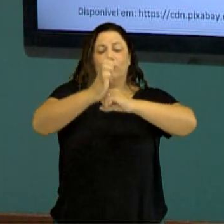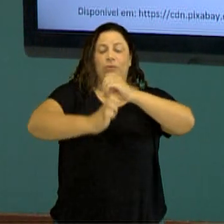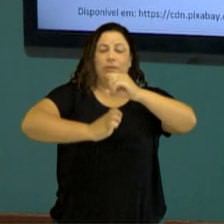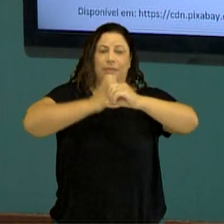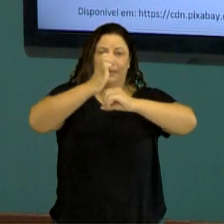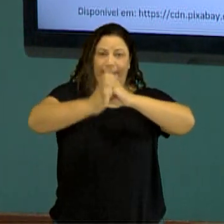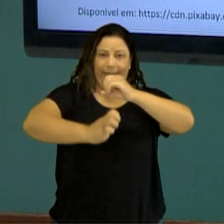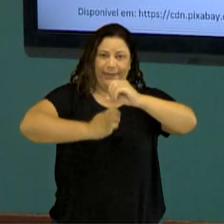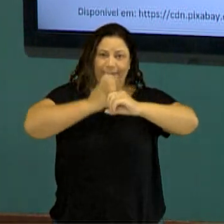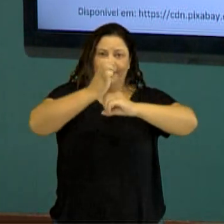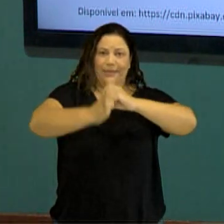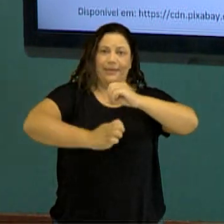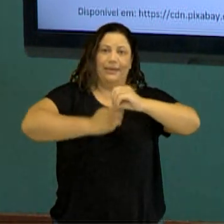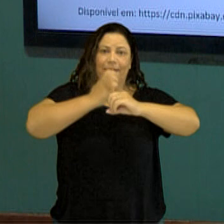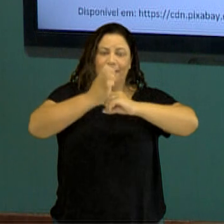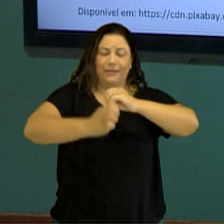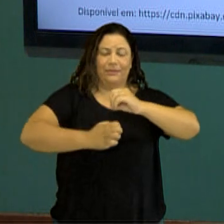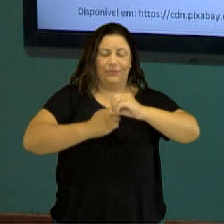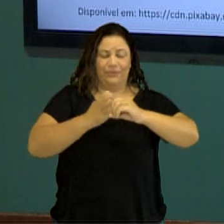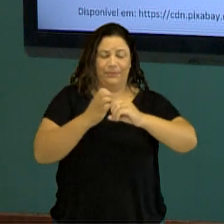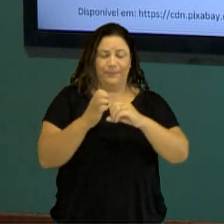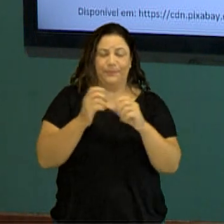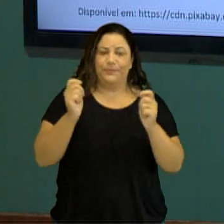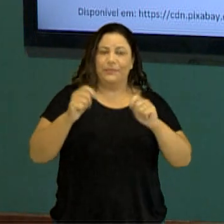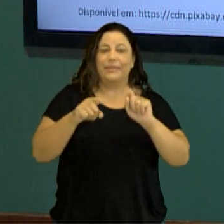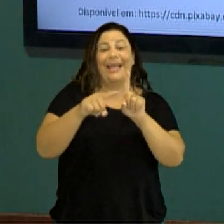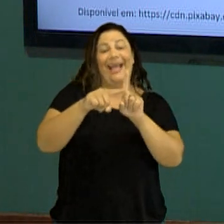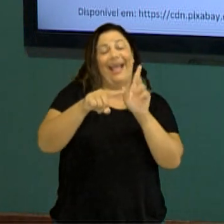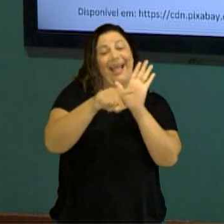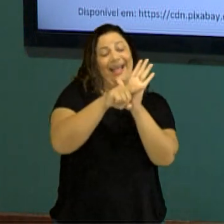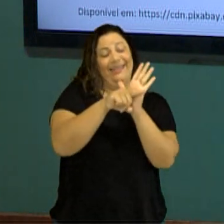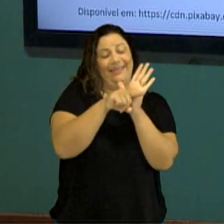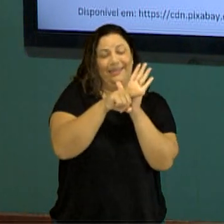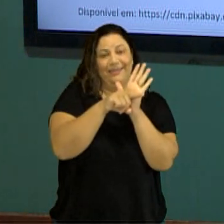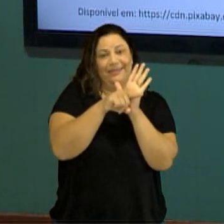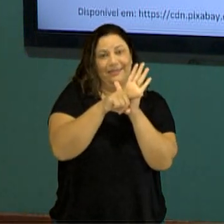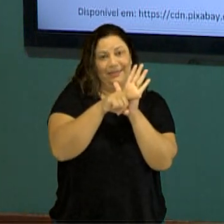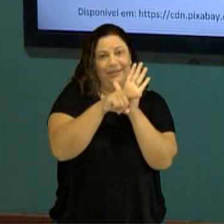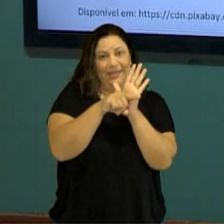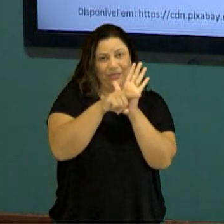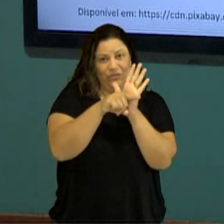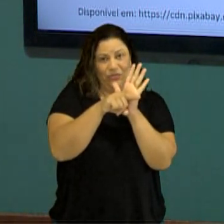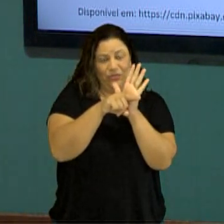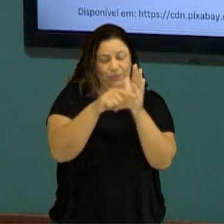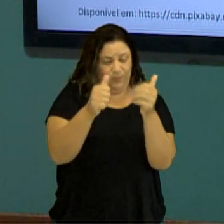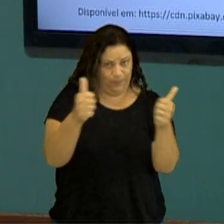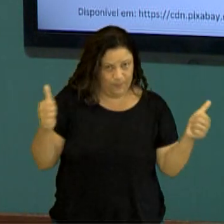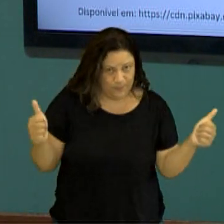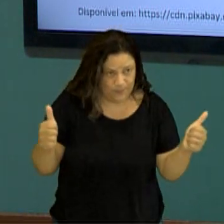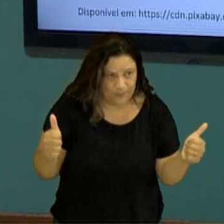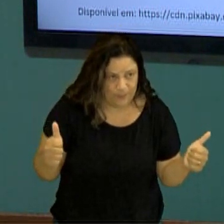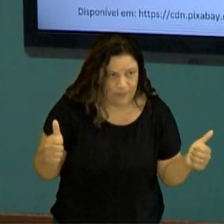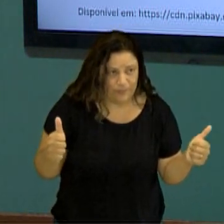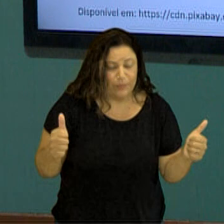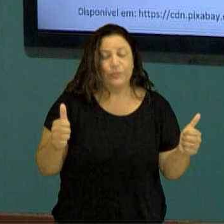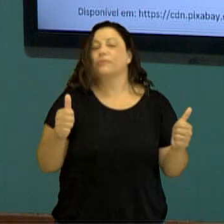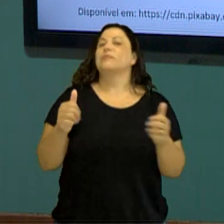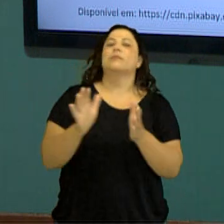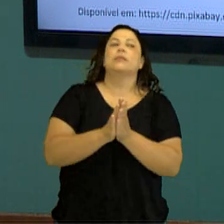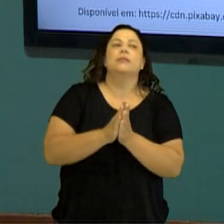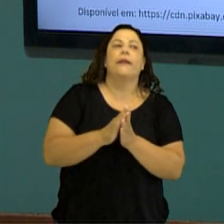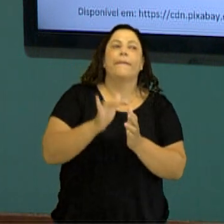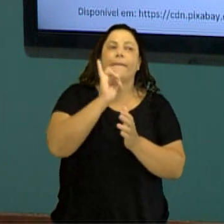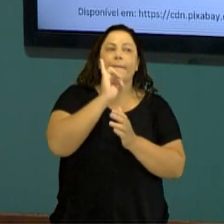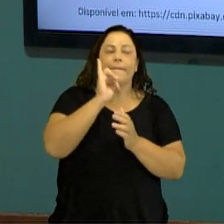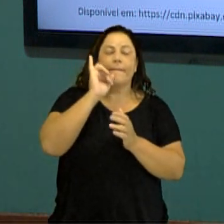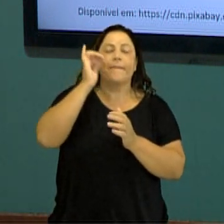temos os elétrons, a carga elétrica negativa de um átomo. Ótimo. Se eu fizesse a seguinte questão